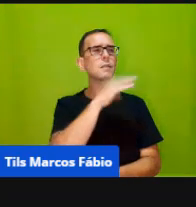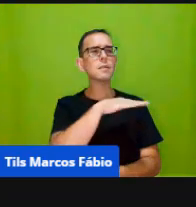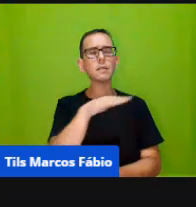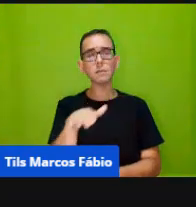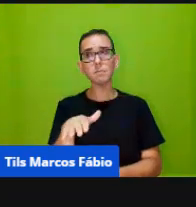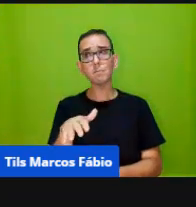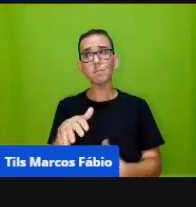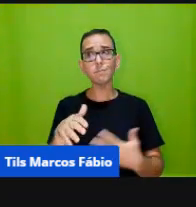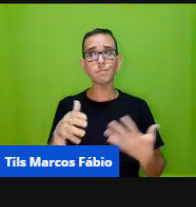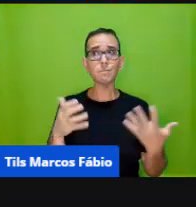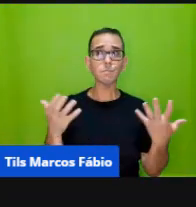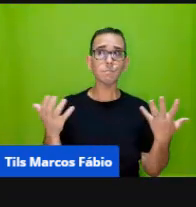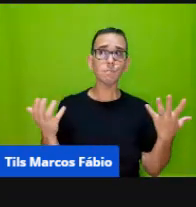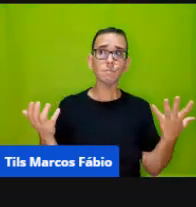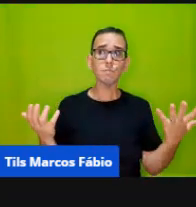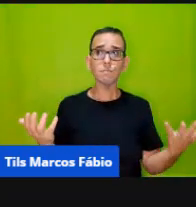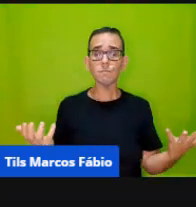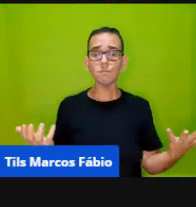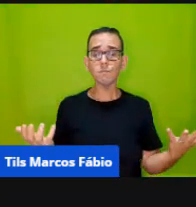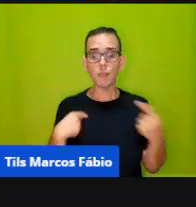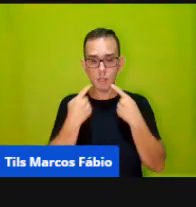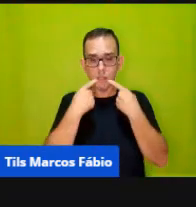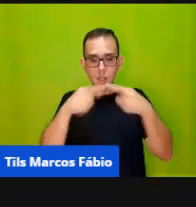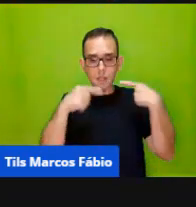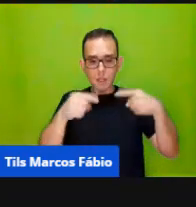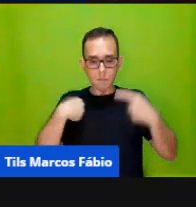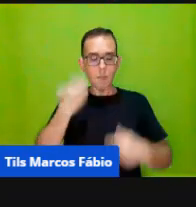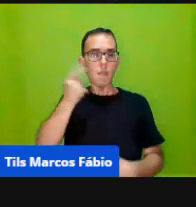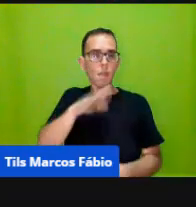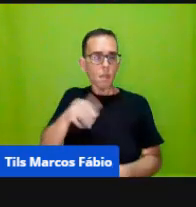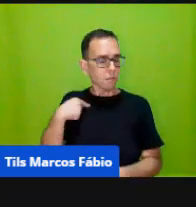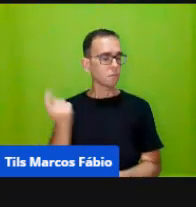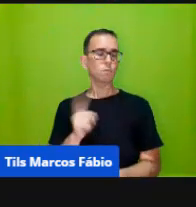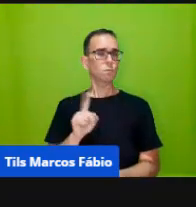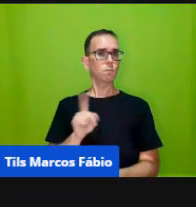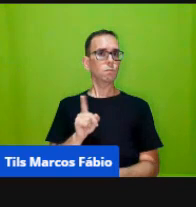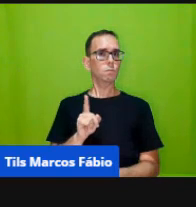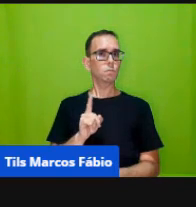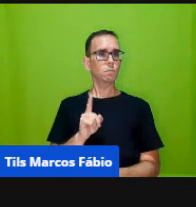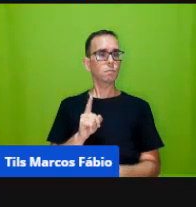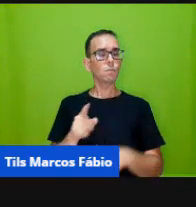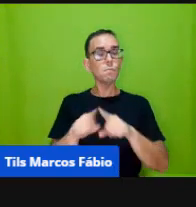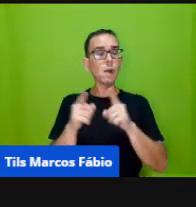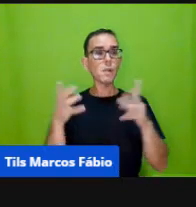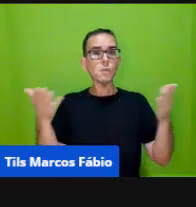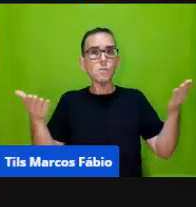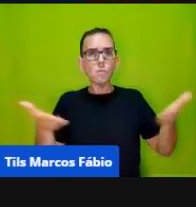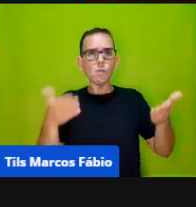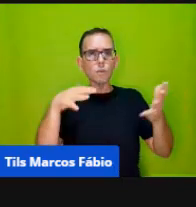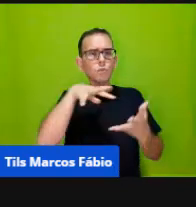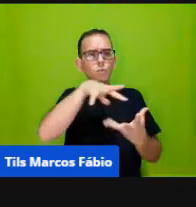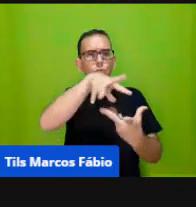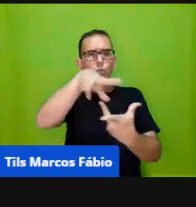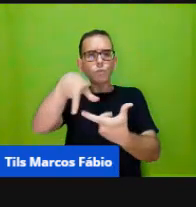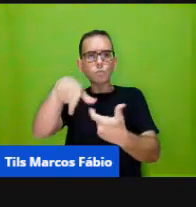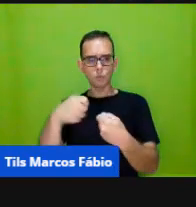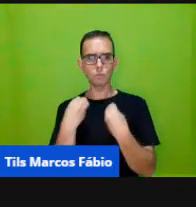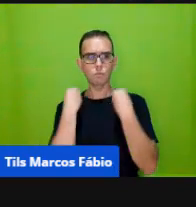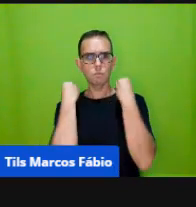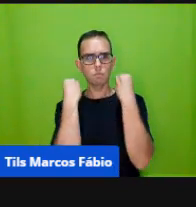felizmente ou infelizmente, eu não reclamo da minha infância, mas é um mundo produziu,